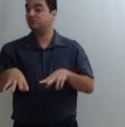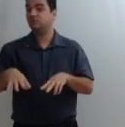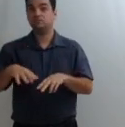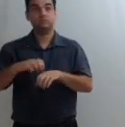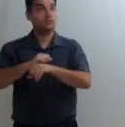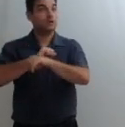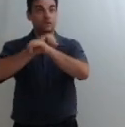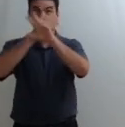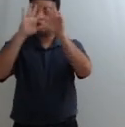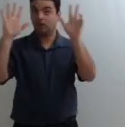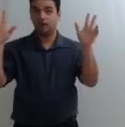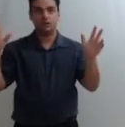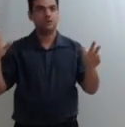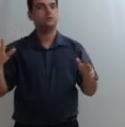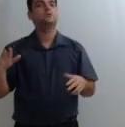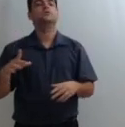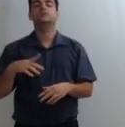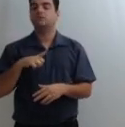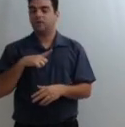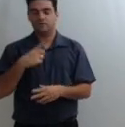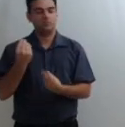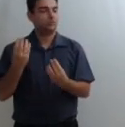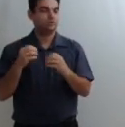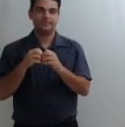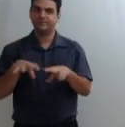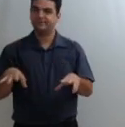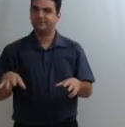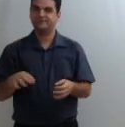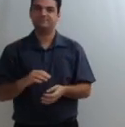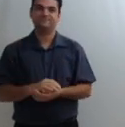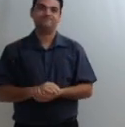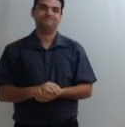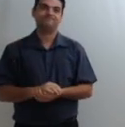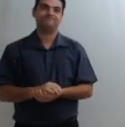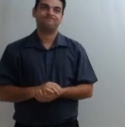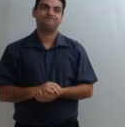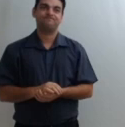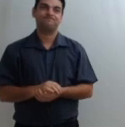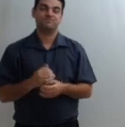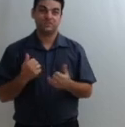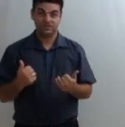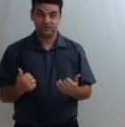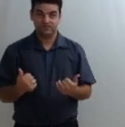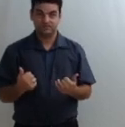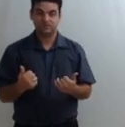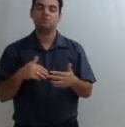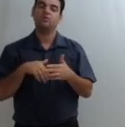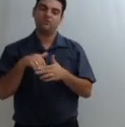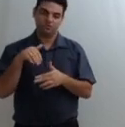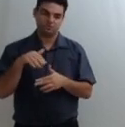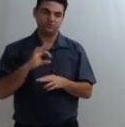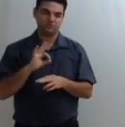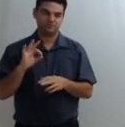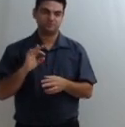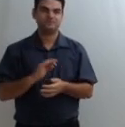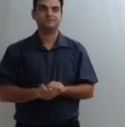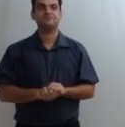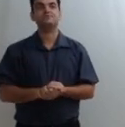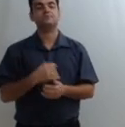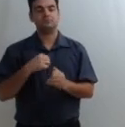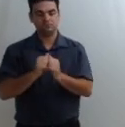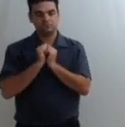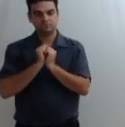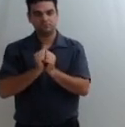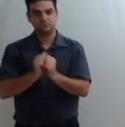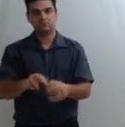à própria inversão do ato, por se tratar do ato que é. Então, por conta disso, eu vou acompanhar